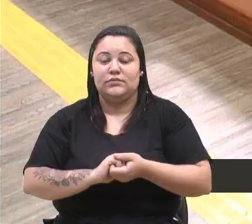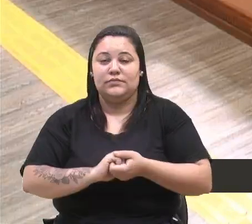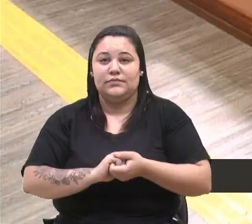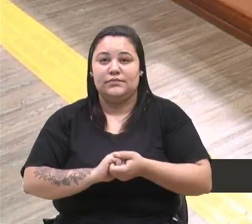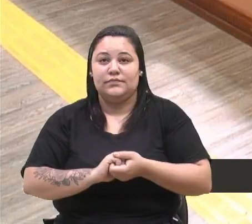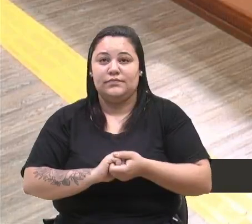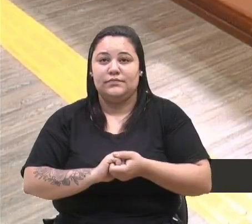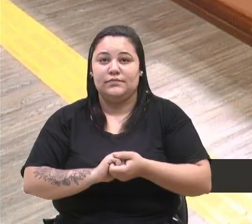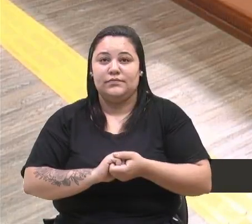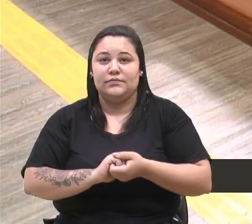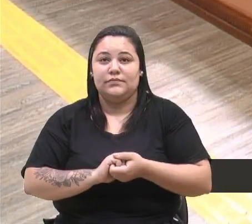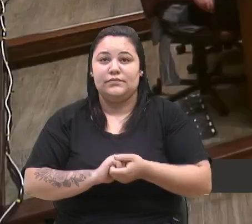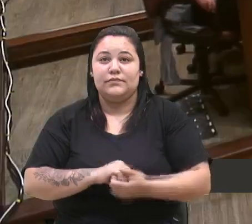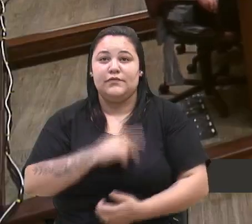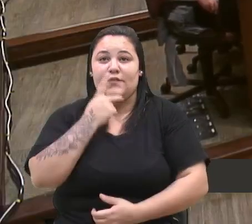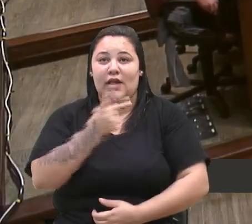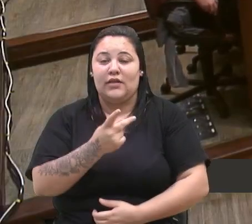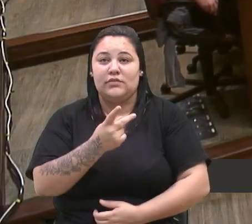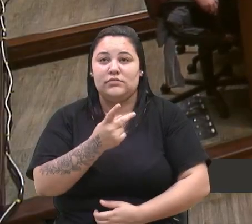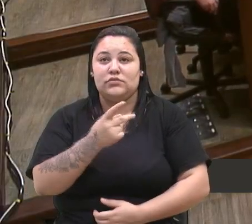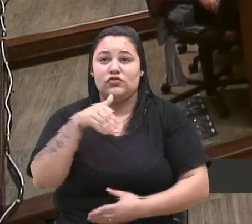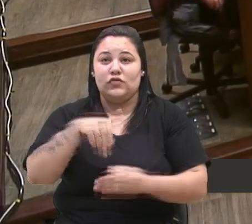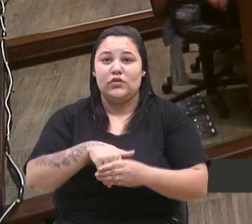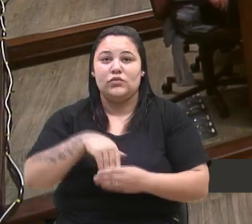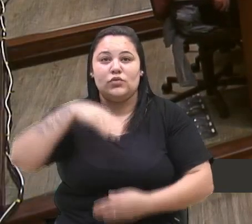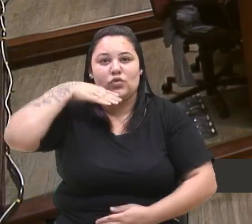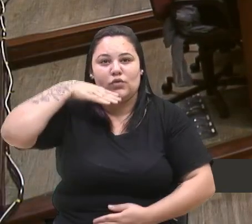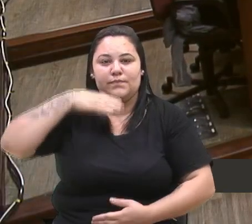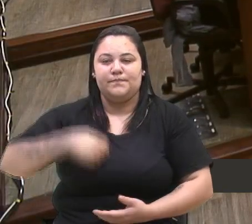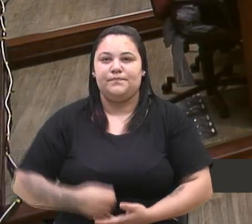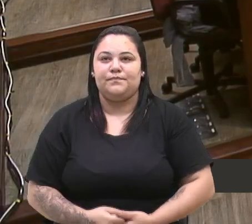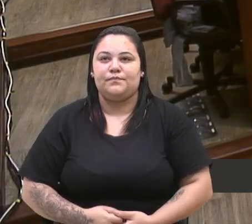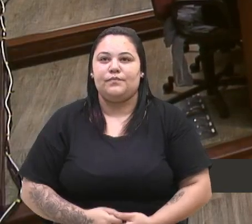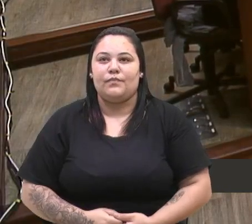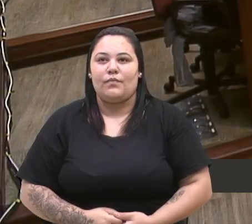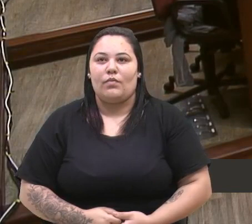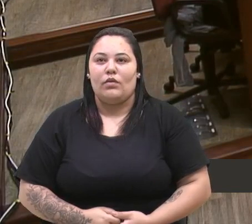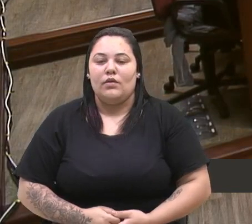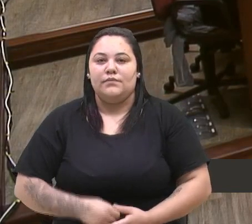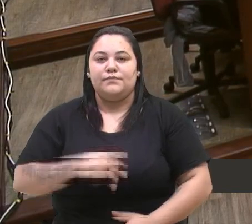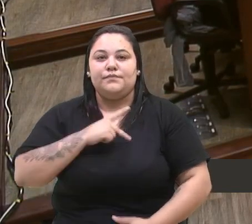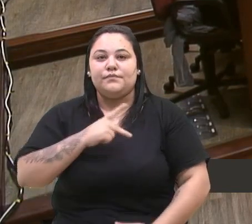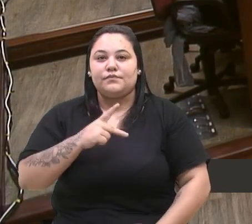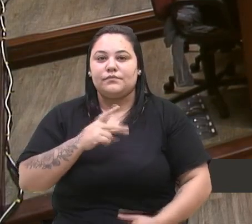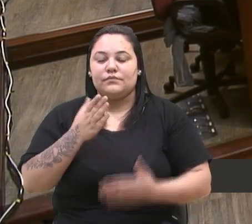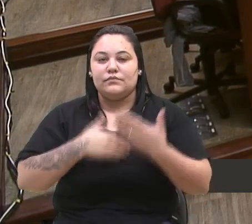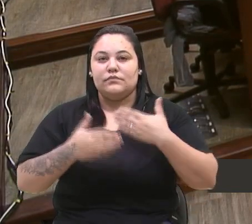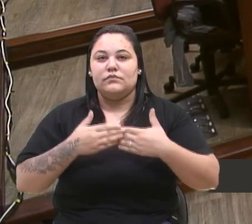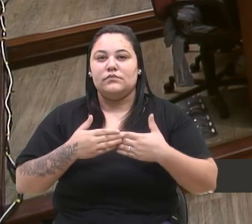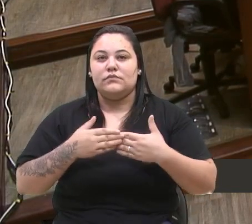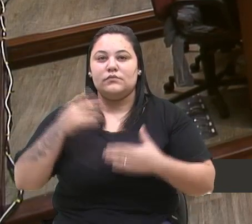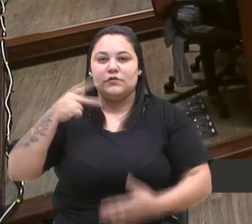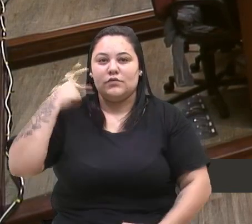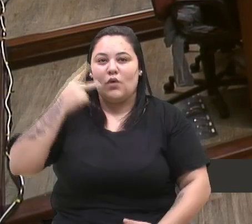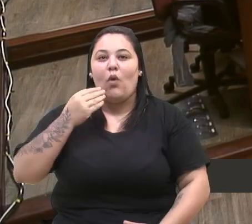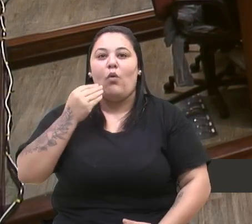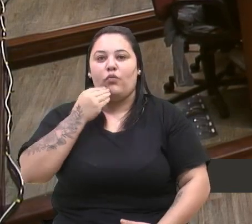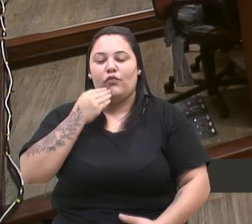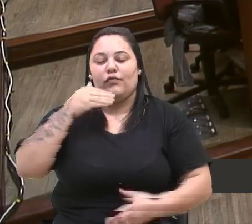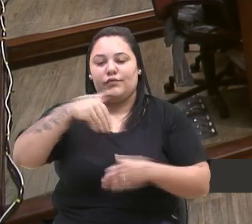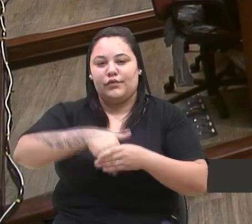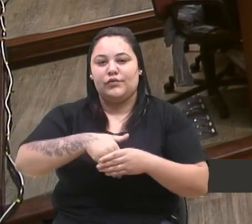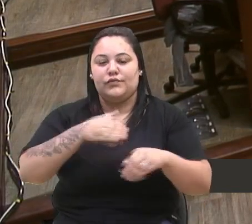Para declarar voto, Bortoluz. Senhor presidente, senhoras e senhores vereadores, obviamente votarei favorável a esse pedido